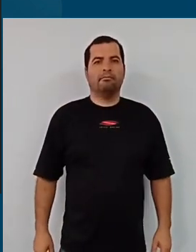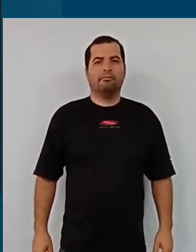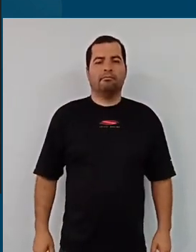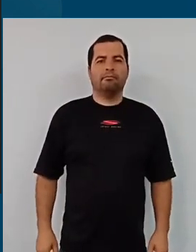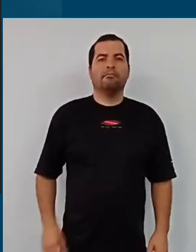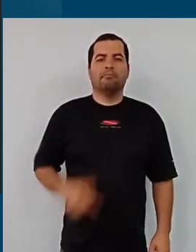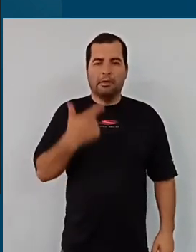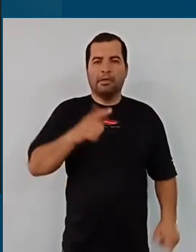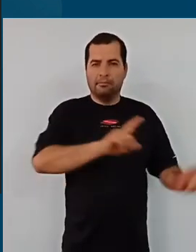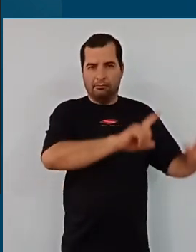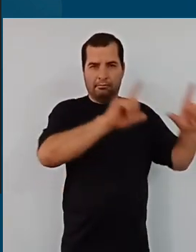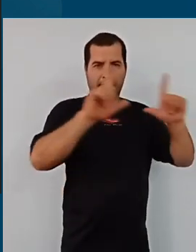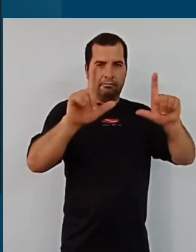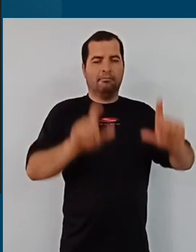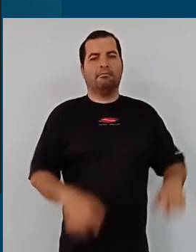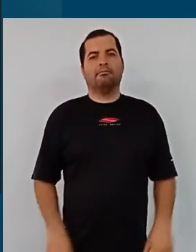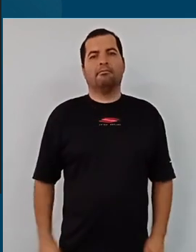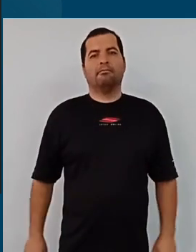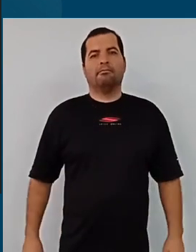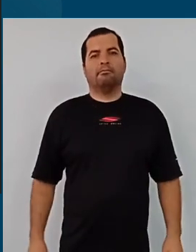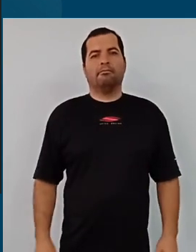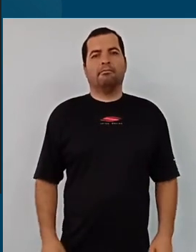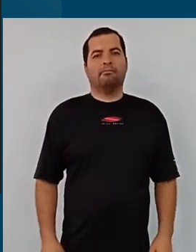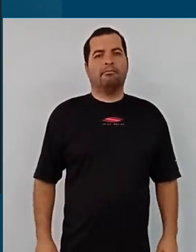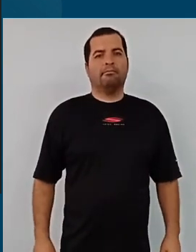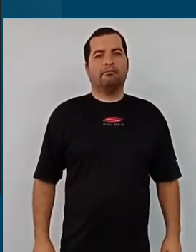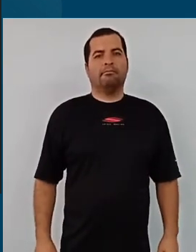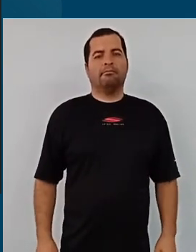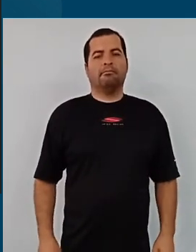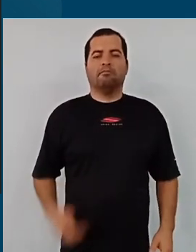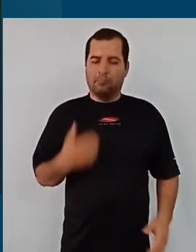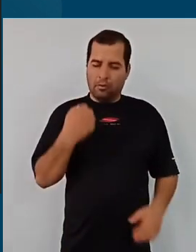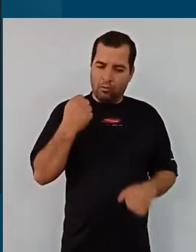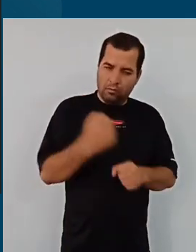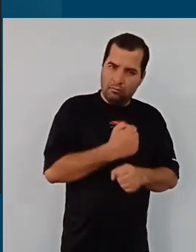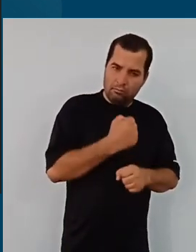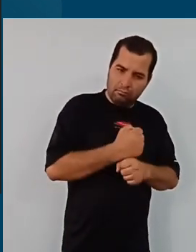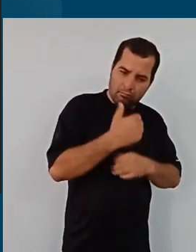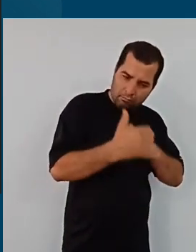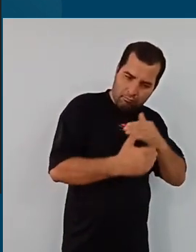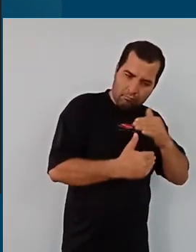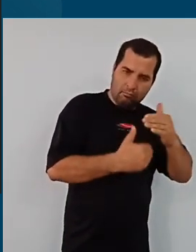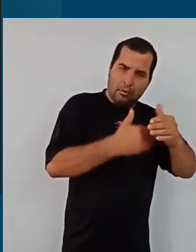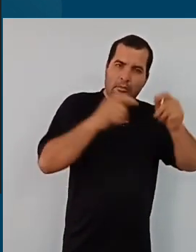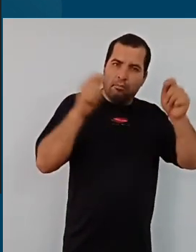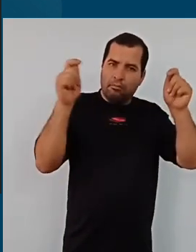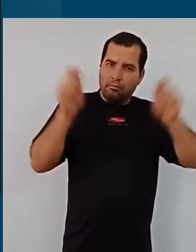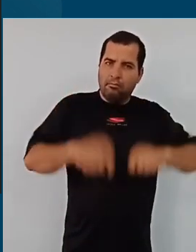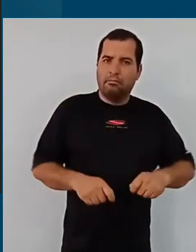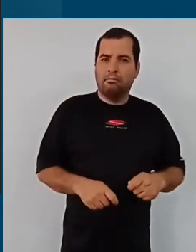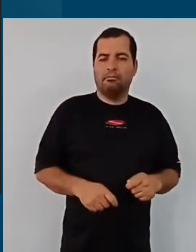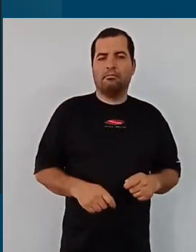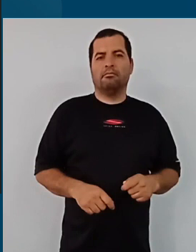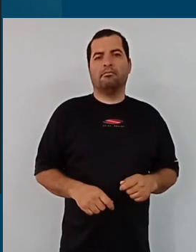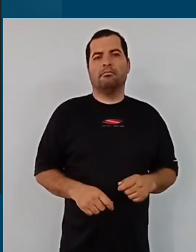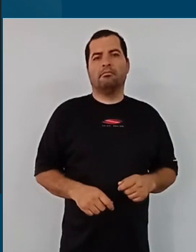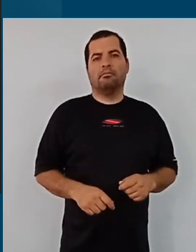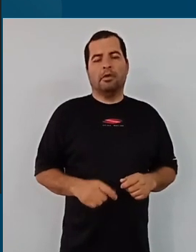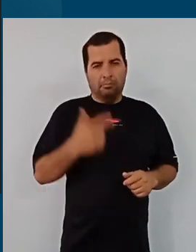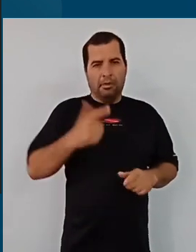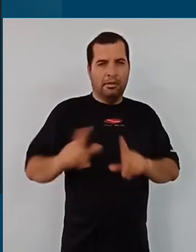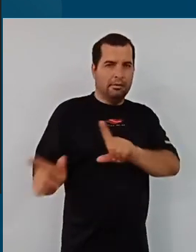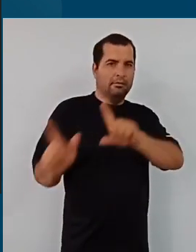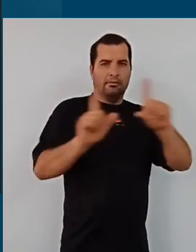A próxima tela, por favor. Então, nessa construção de possibilidades, avança para mim,